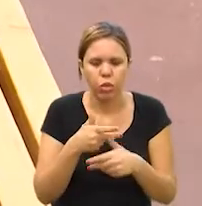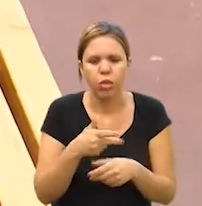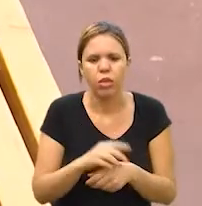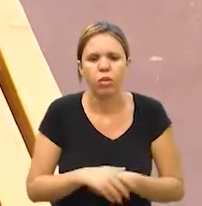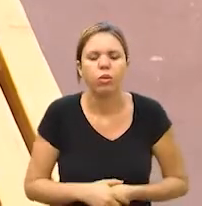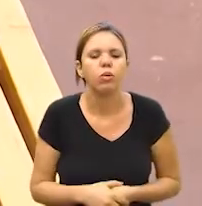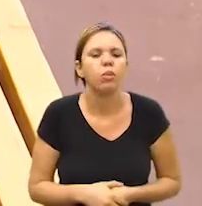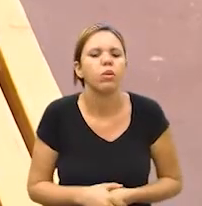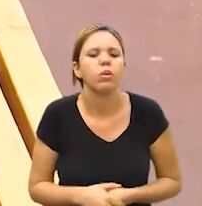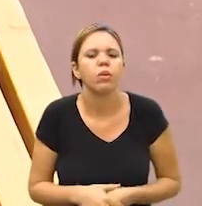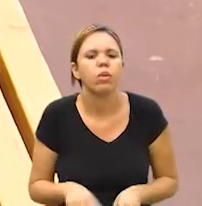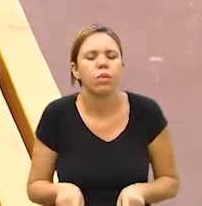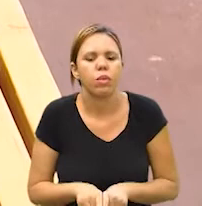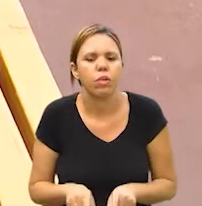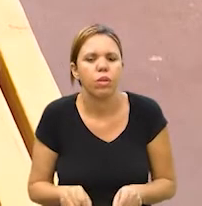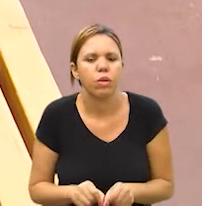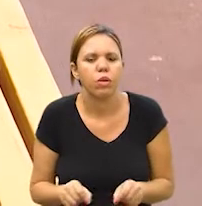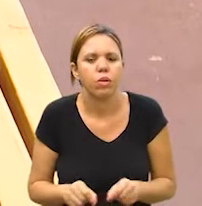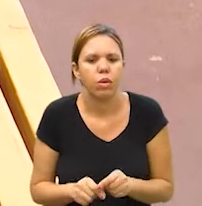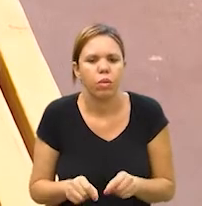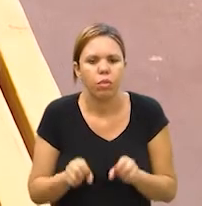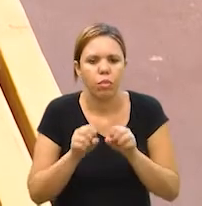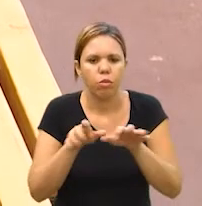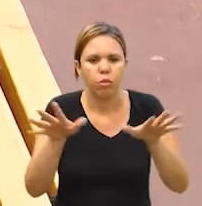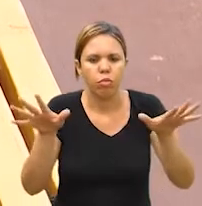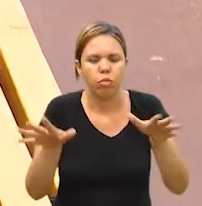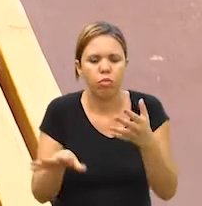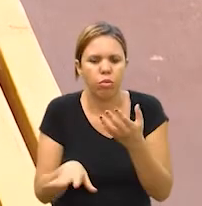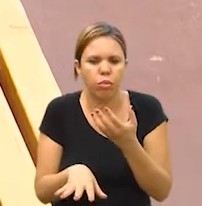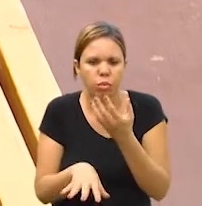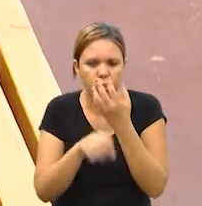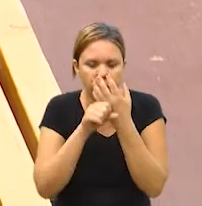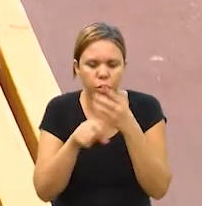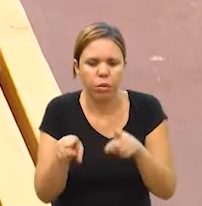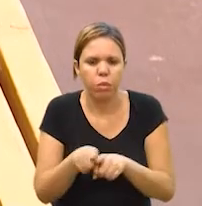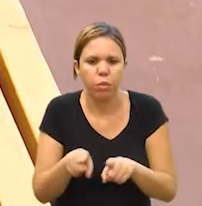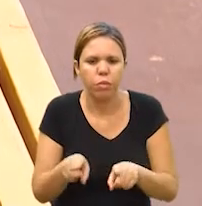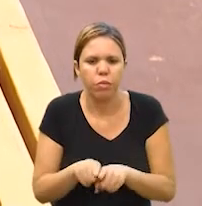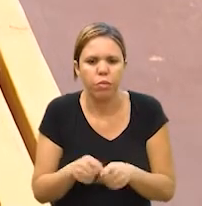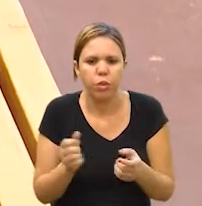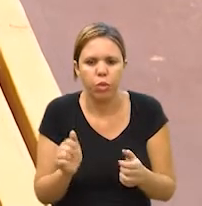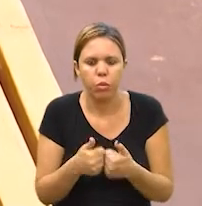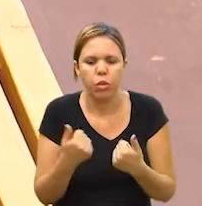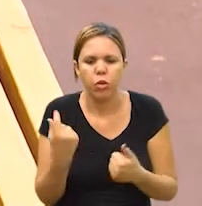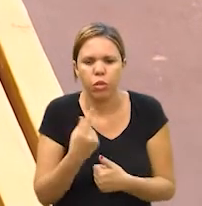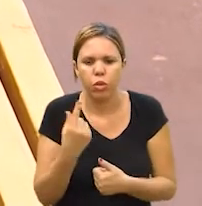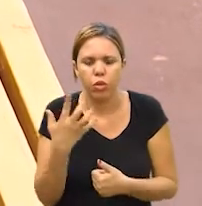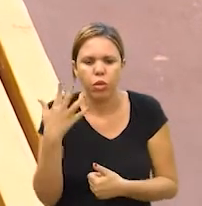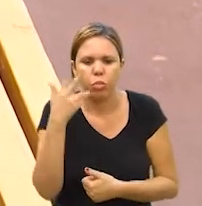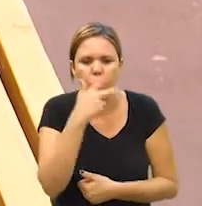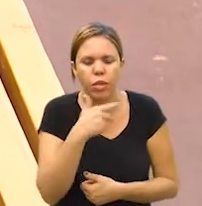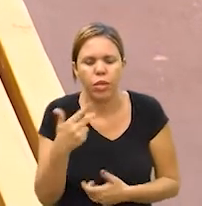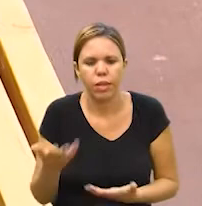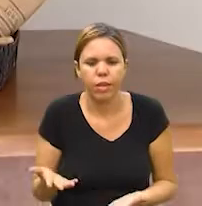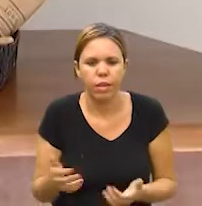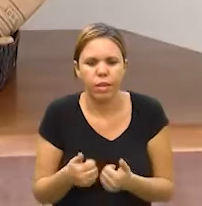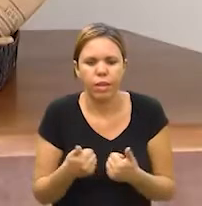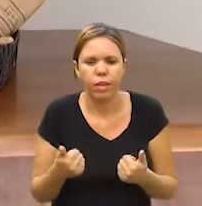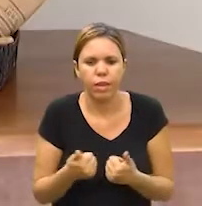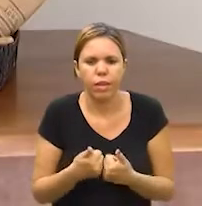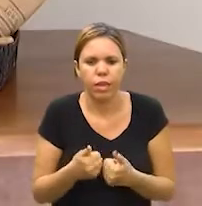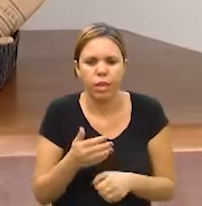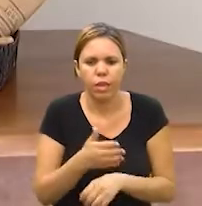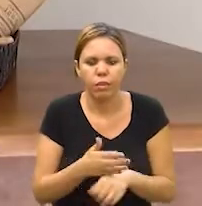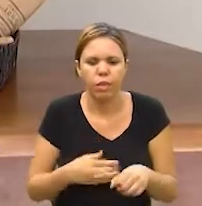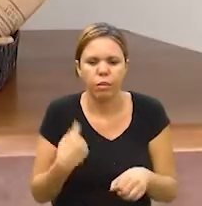massa e conduz o oxigênio para sair. O pão sozinho já é maravilhoso, né? Essa casquinha, ela vai